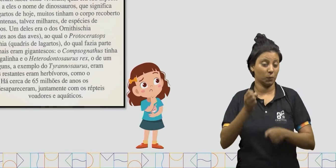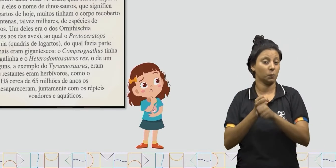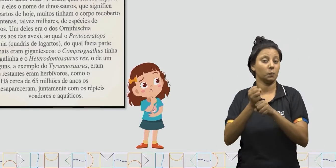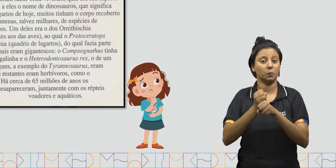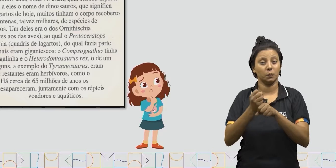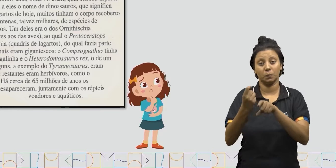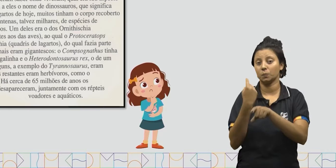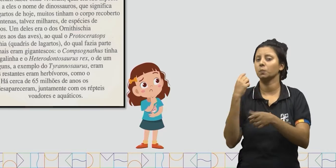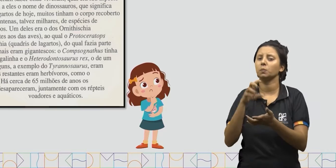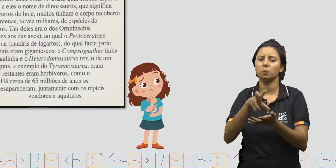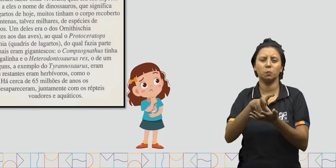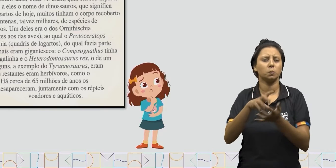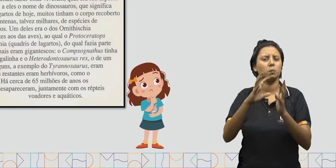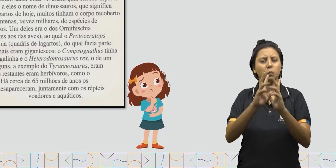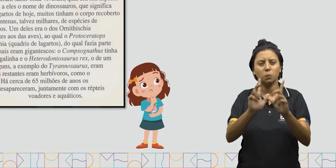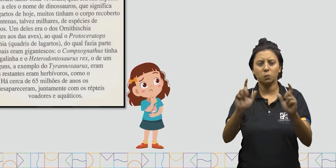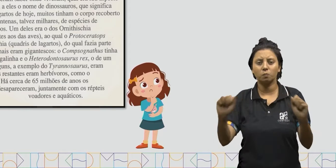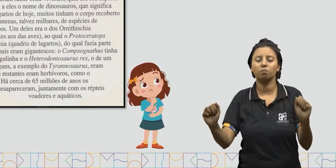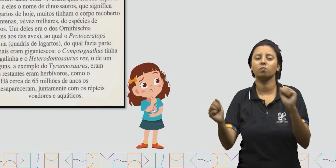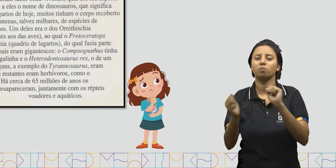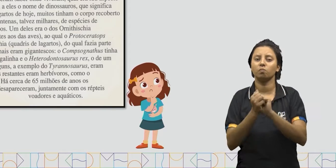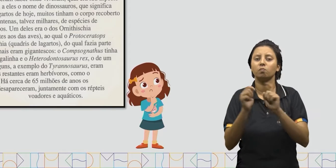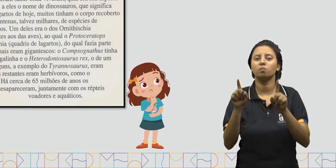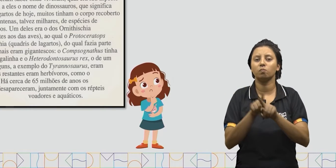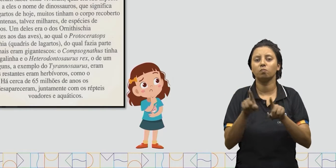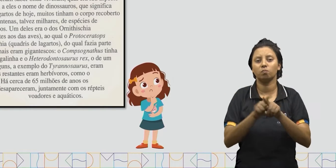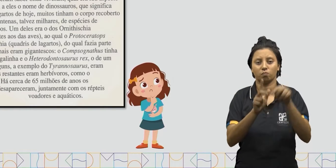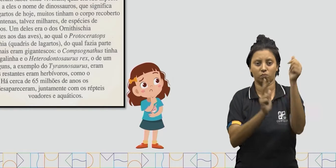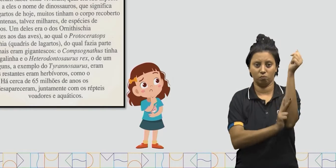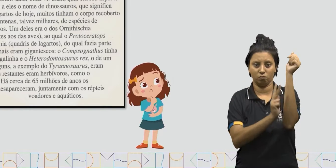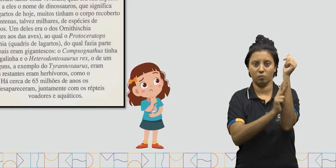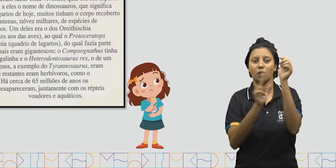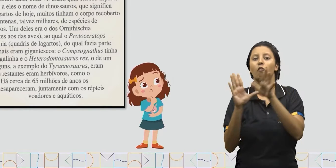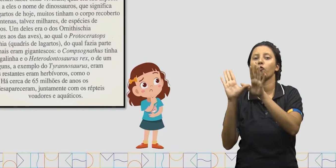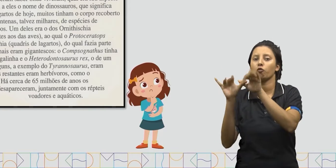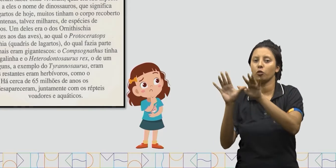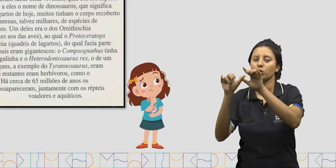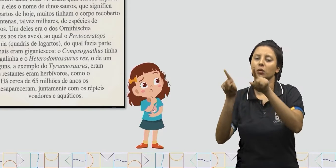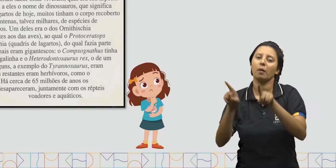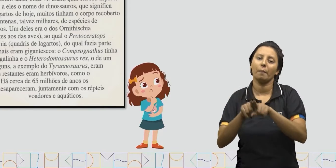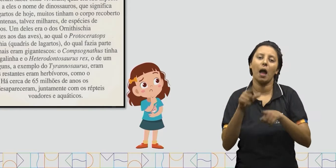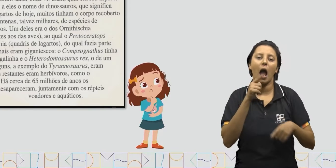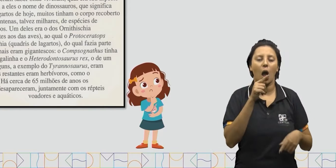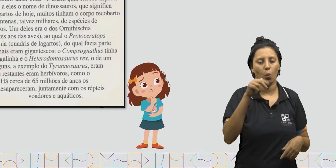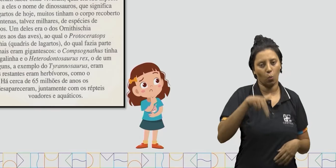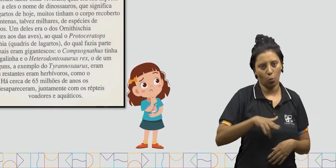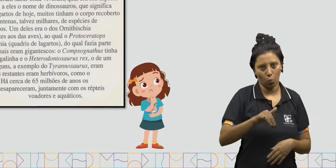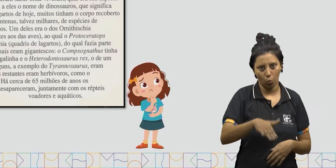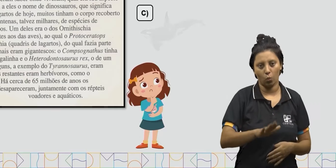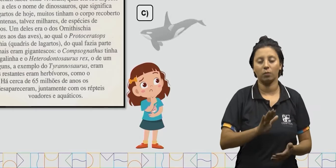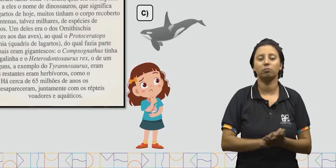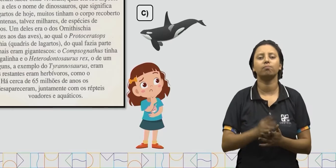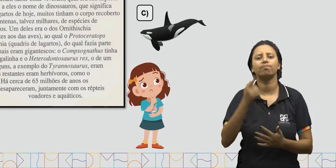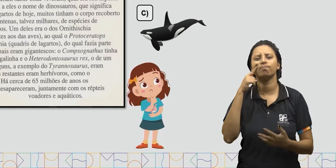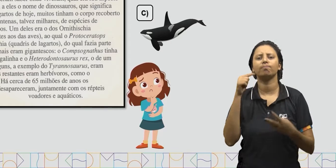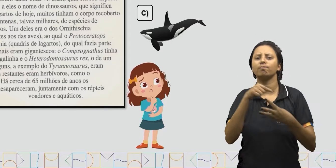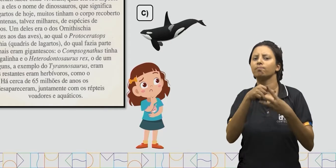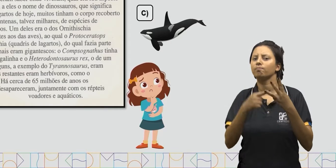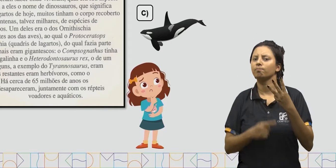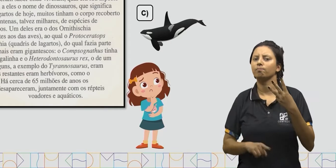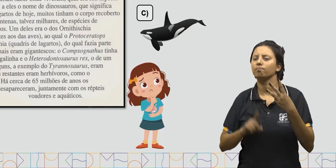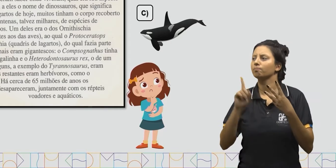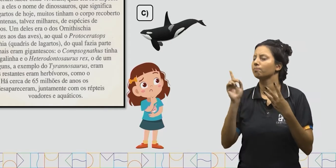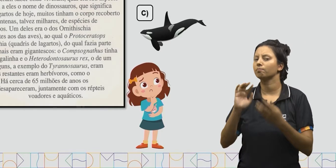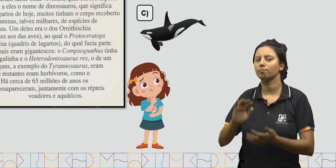dinossauros desapareceram juntamente com os répteis voadores e aquáticos. Vamos ver as alternativas?